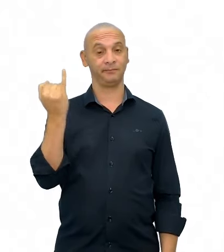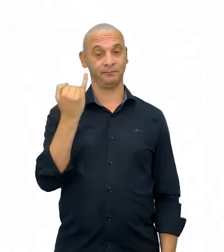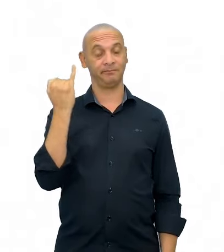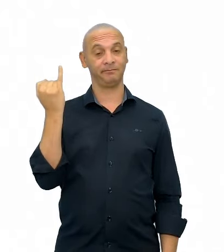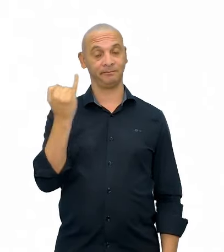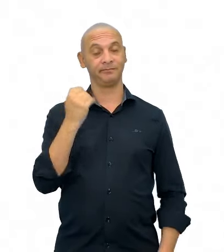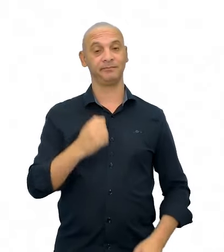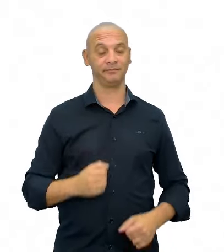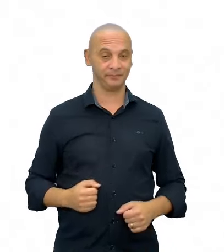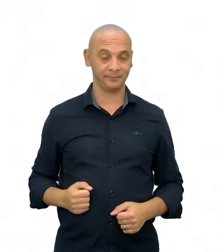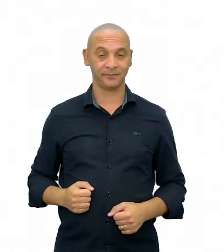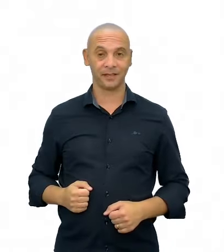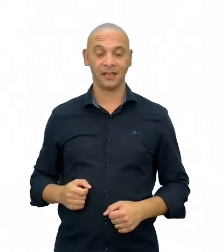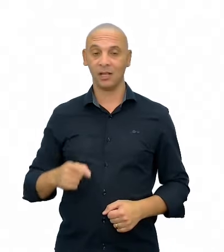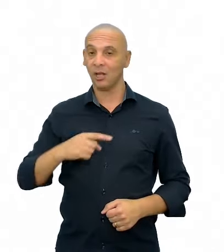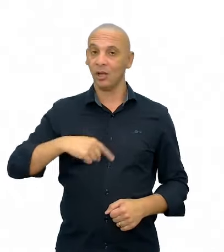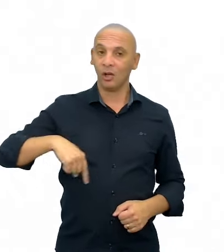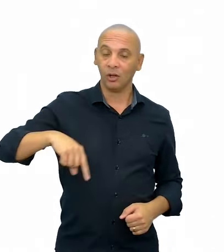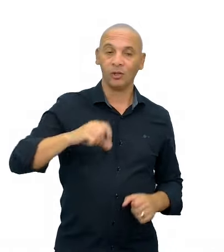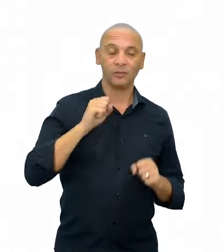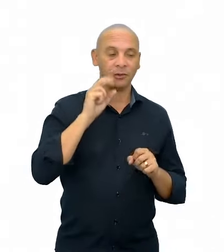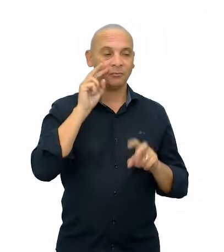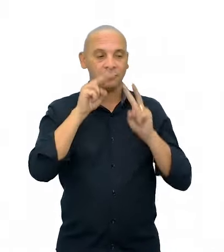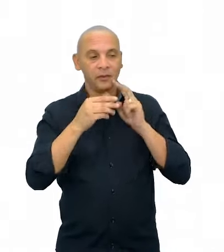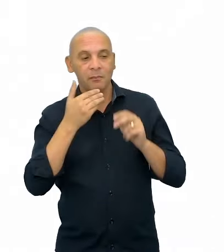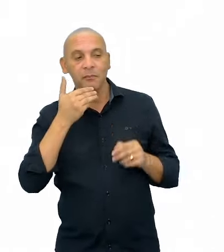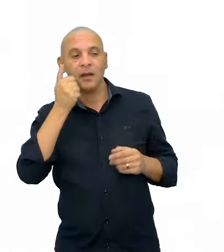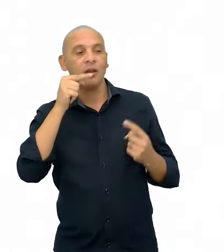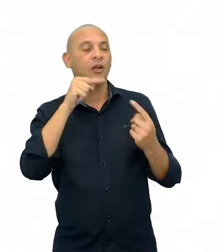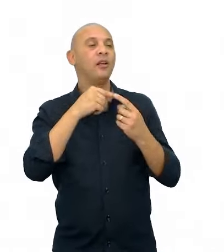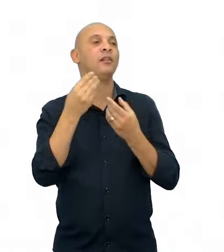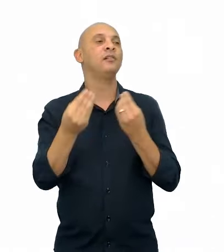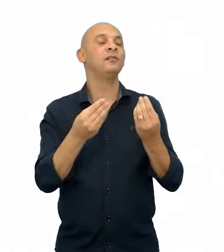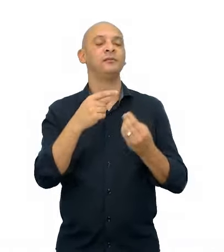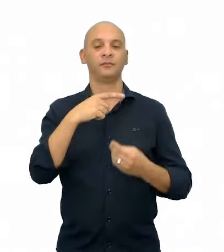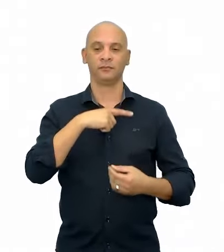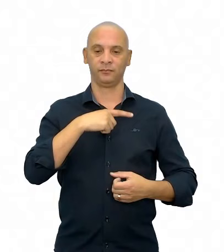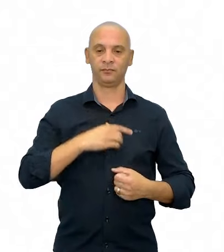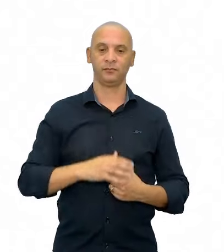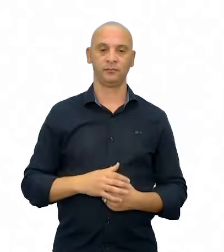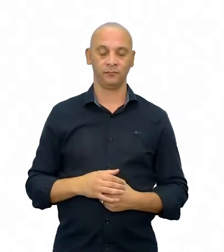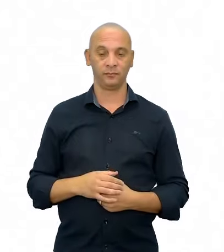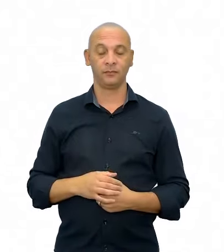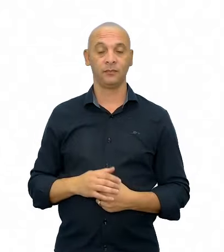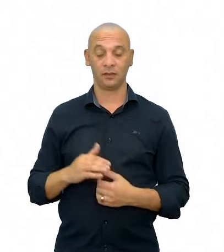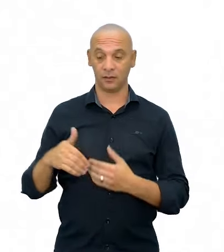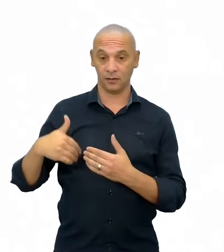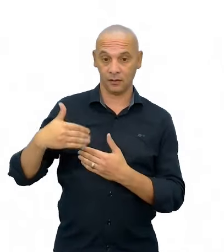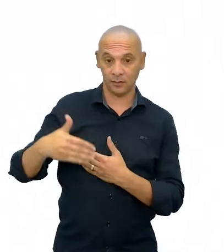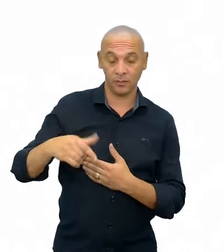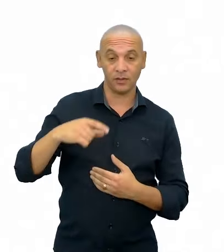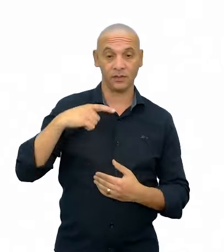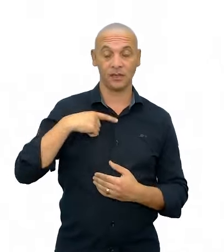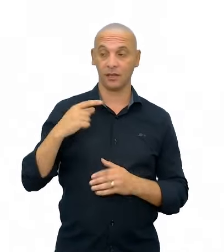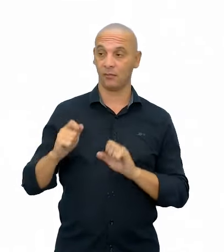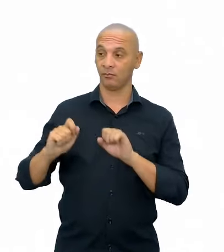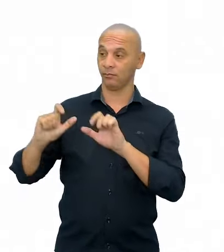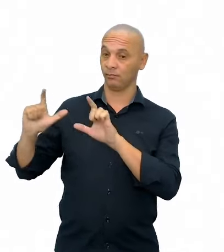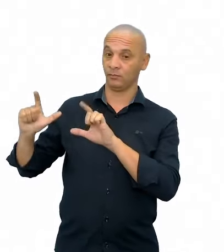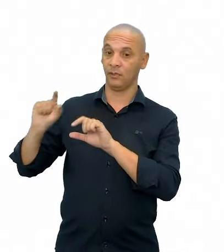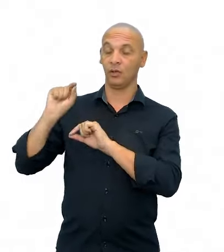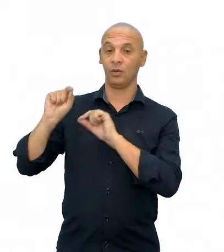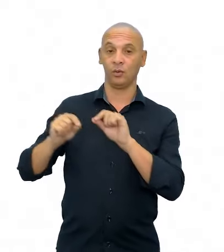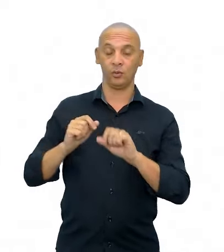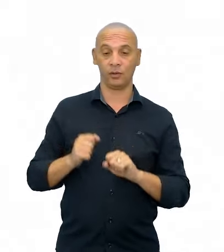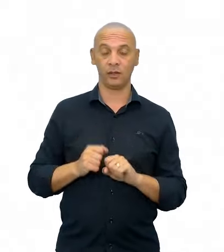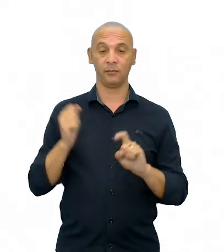é de suma importância para o direcionamento de nossas formações. A seguir, a gente apresentaremos